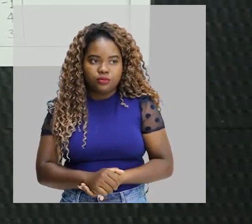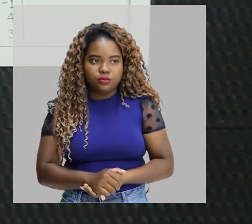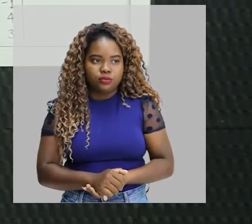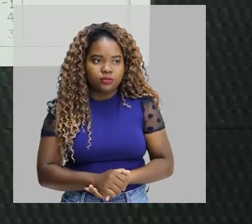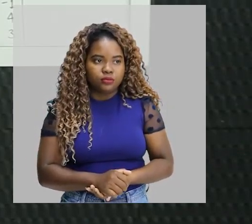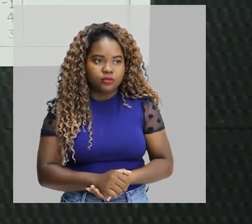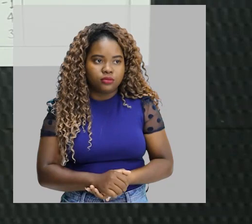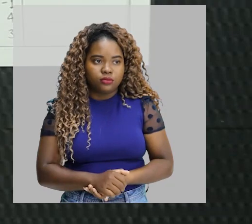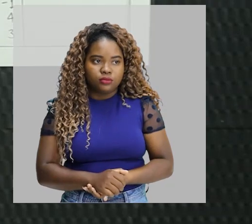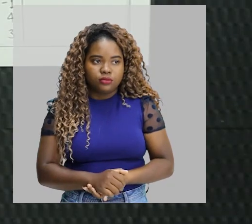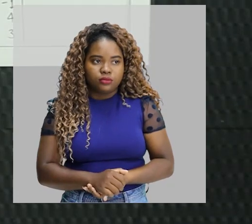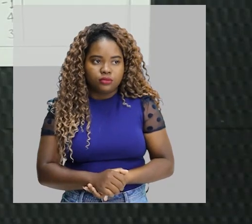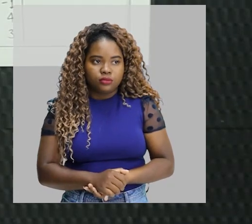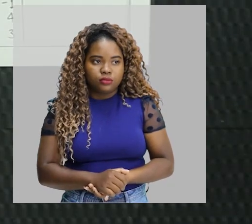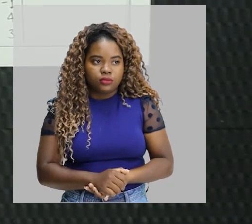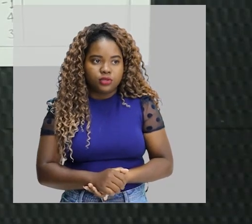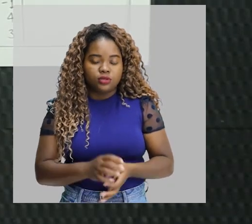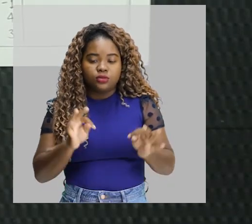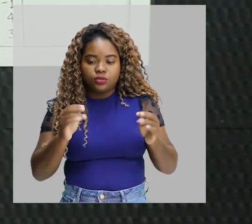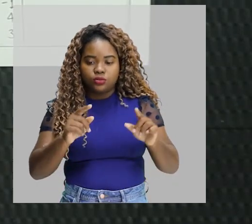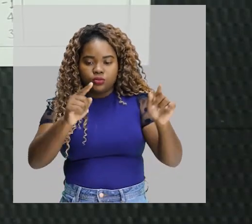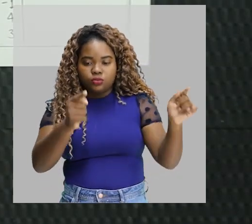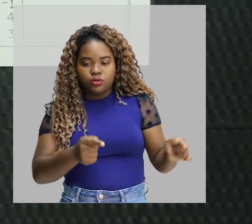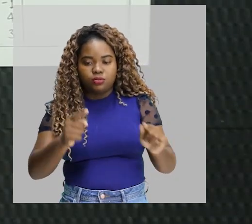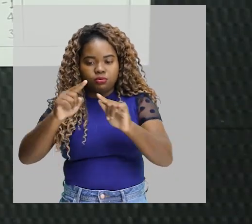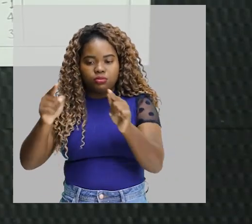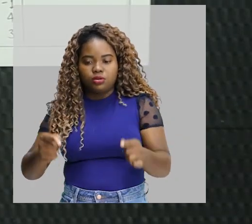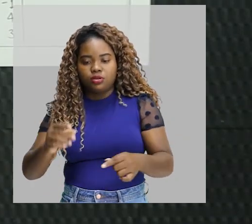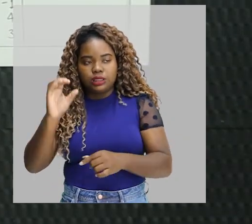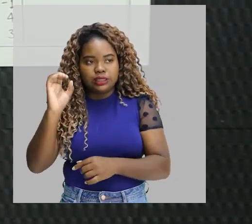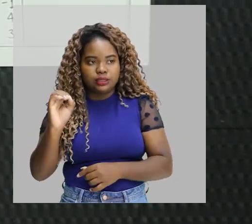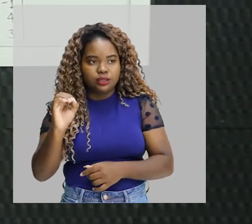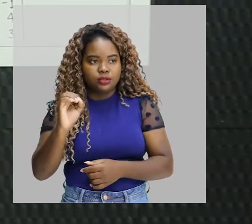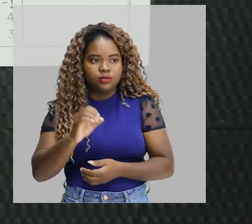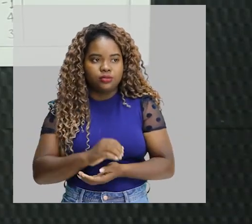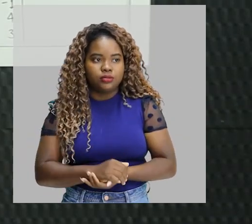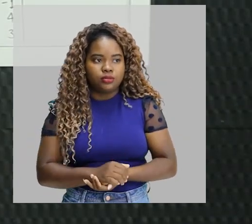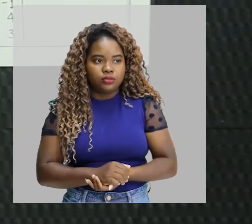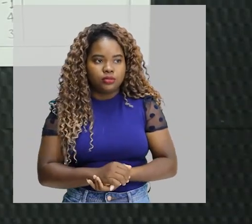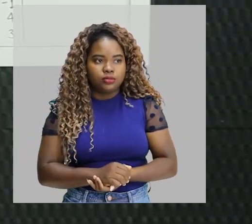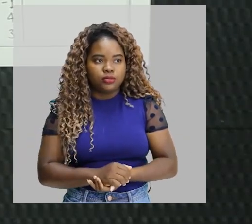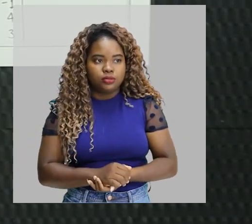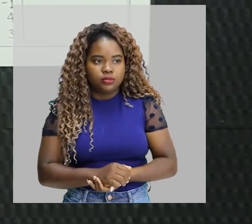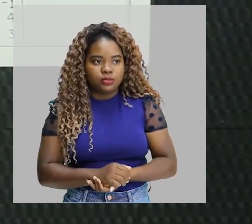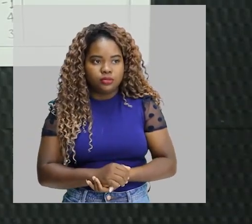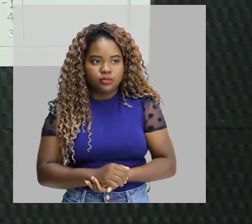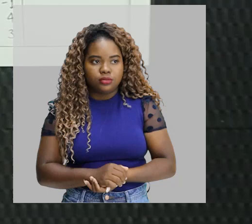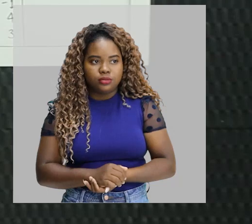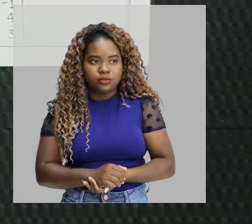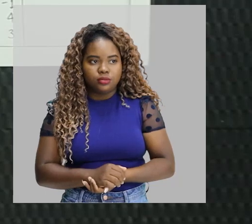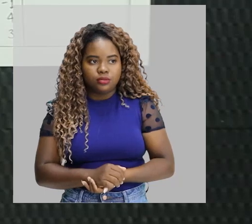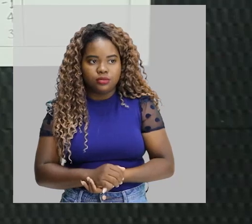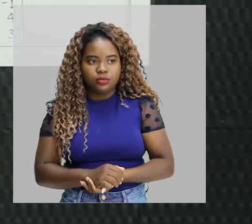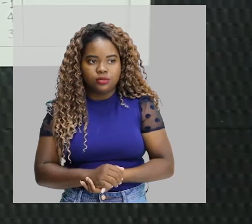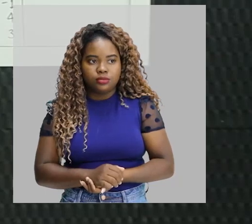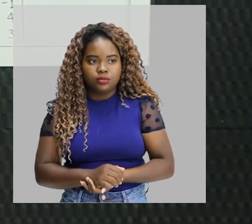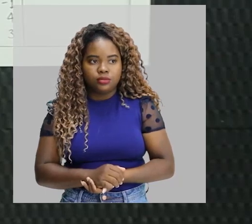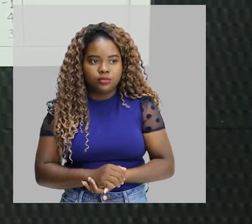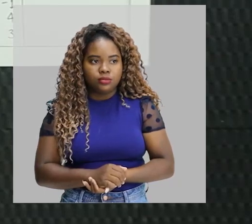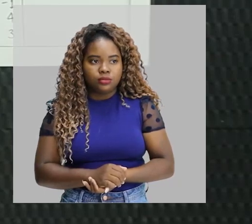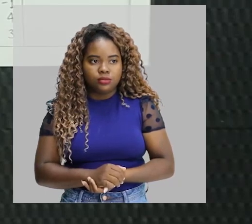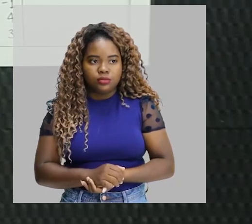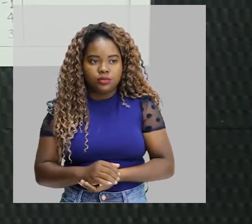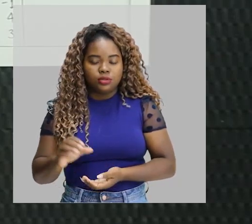isso aqui galera vai dar zero né isso aqui dá zero tem zero no meio porque dá zero você pode botar estranho